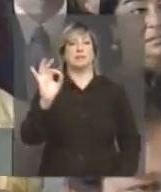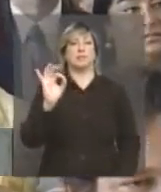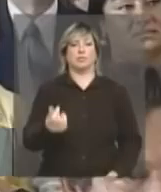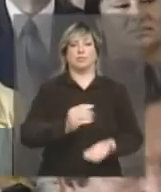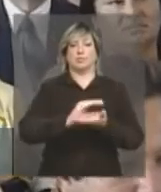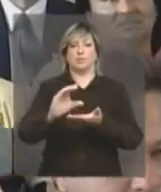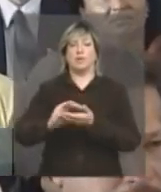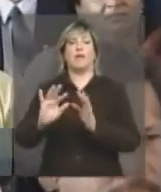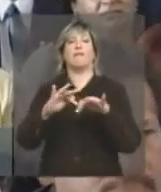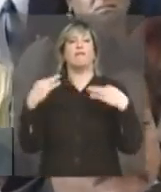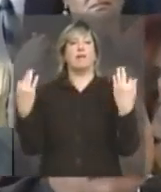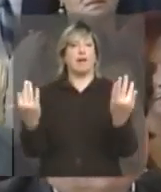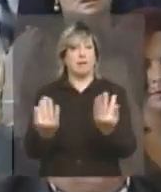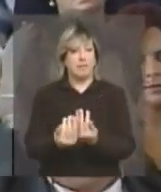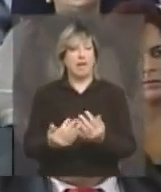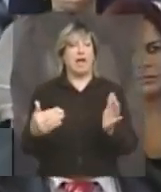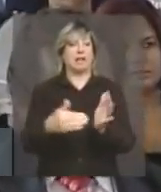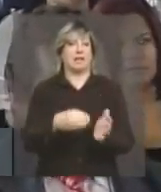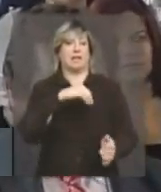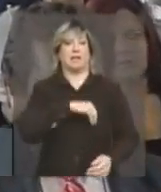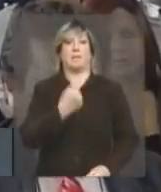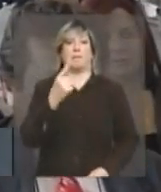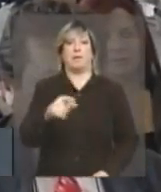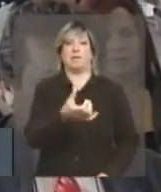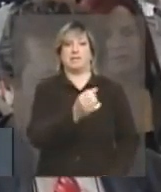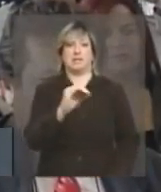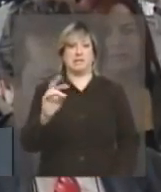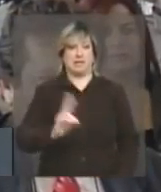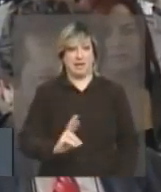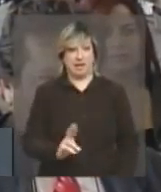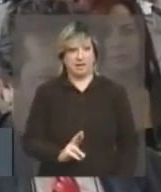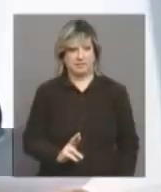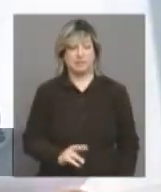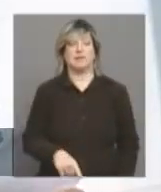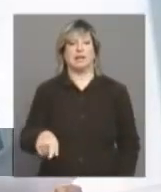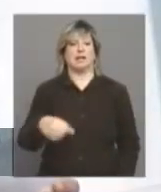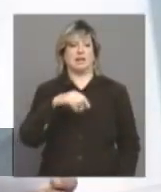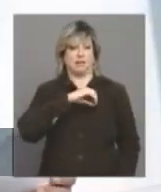renda de até R$ 1.600. As faixas de rendas foram